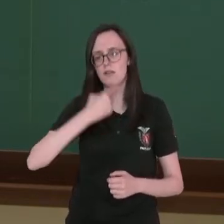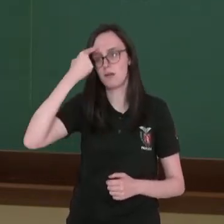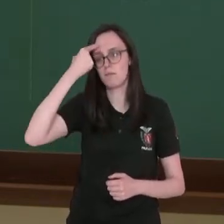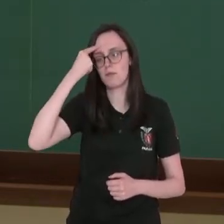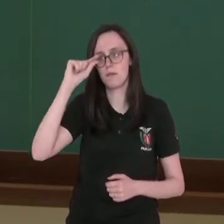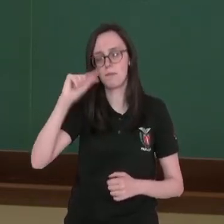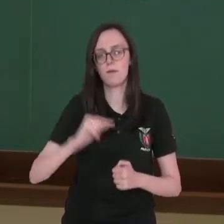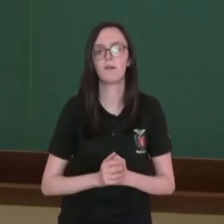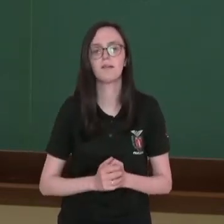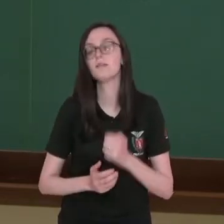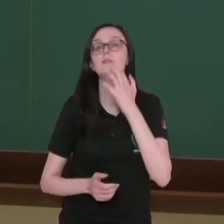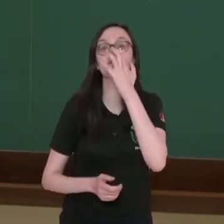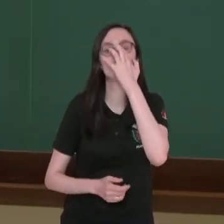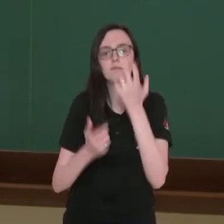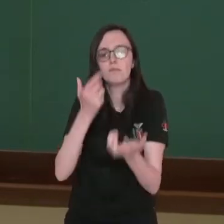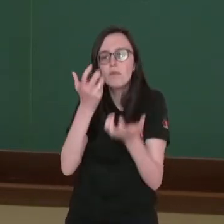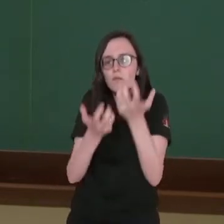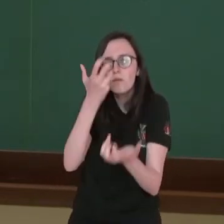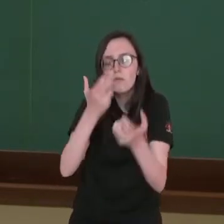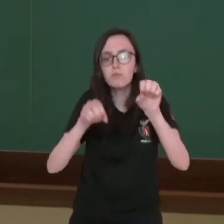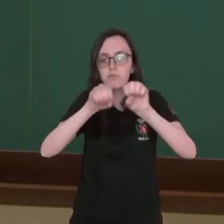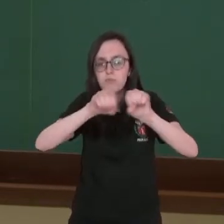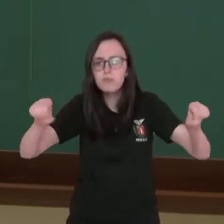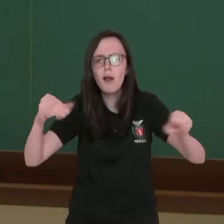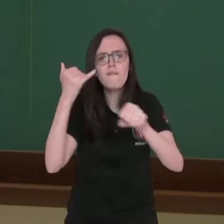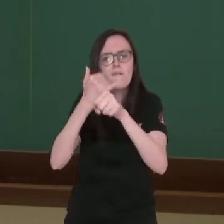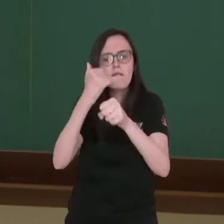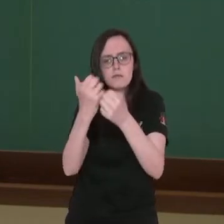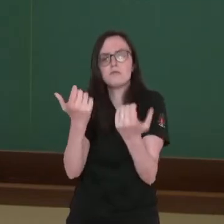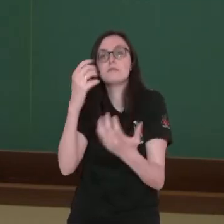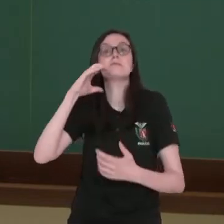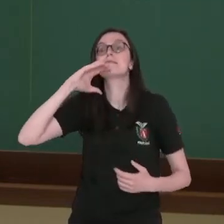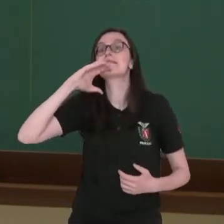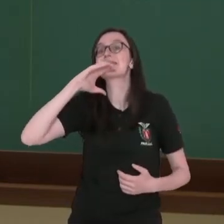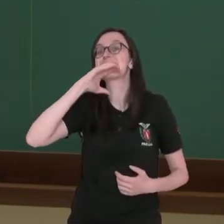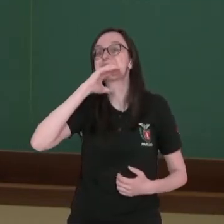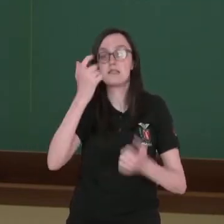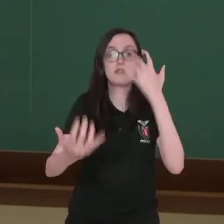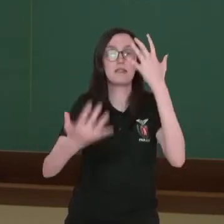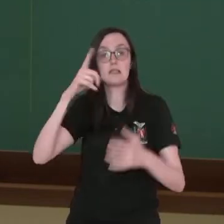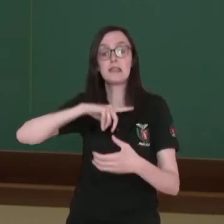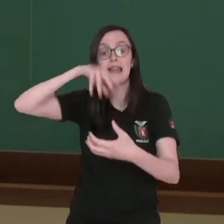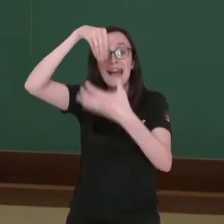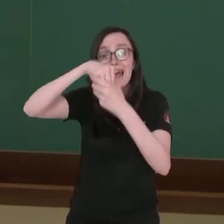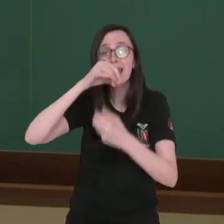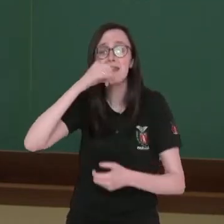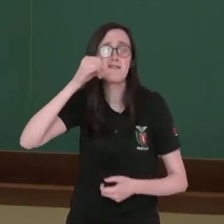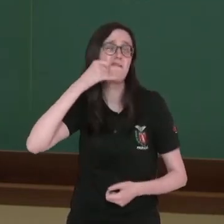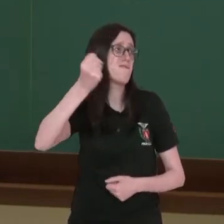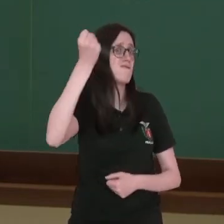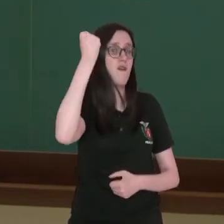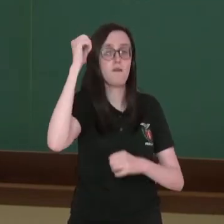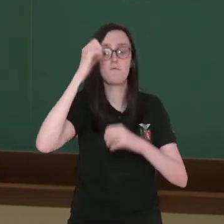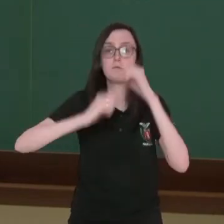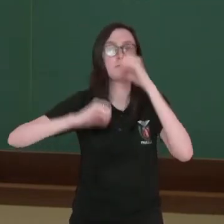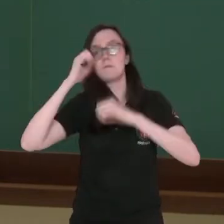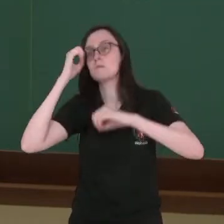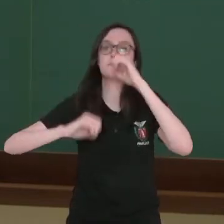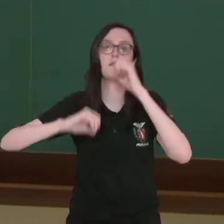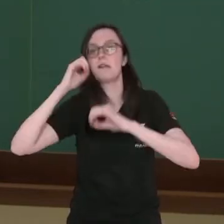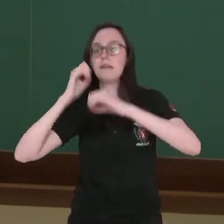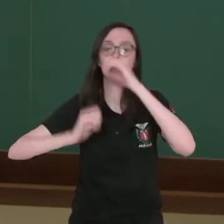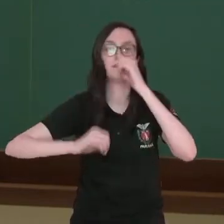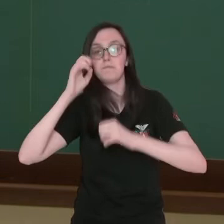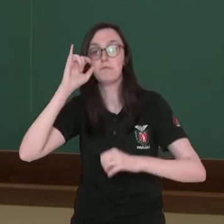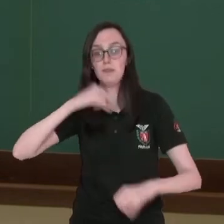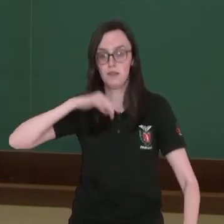Numa brasa, pega um bloco de ferro em chama. Cara, tem muita energia interna. As moléculas estão muito agitadas. Se eu